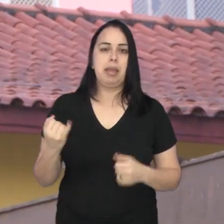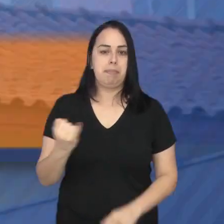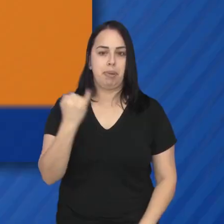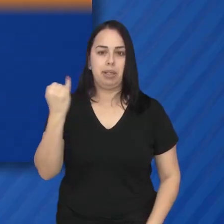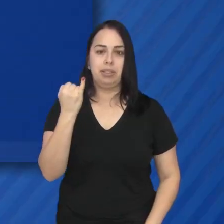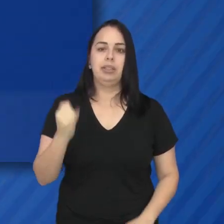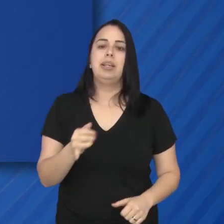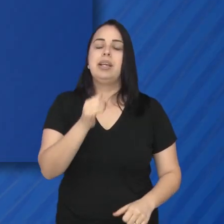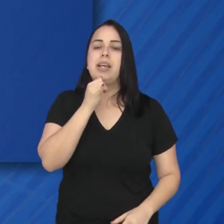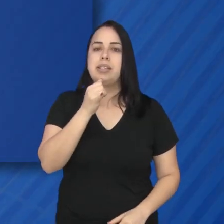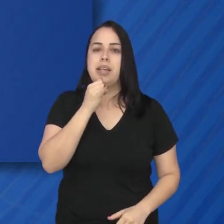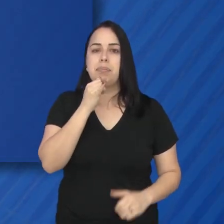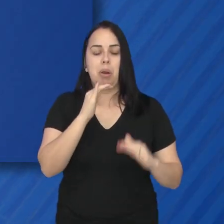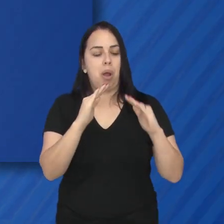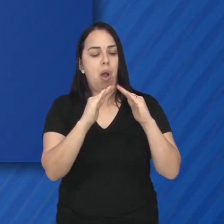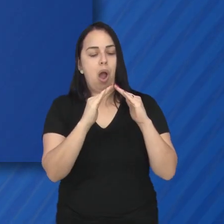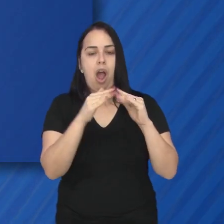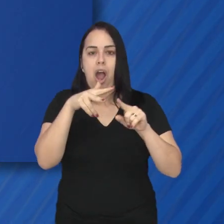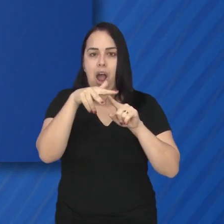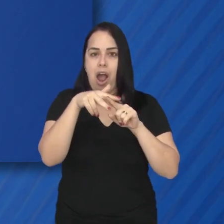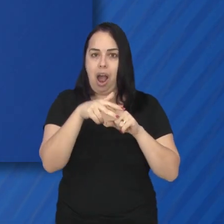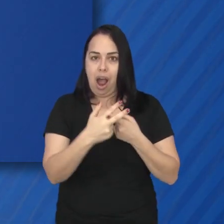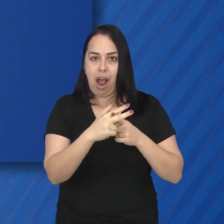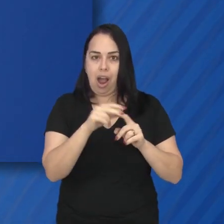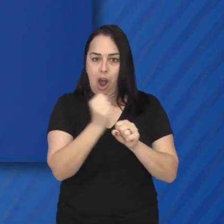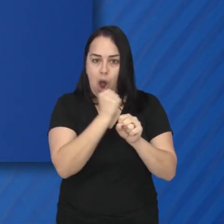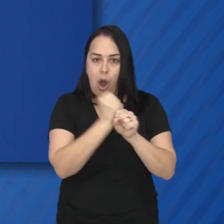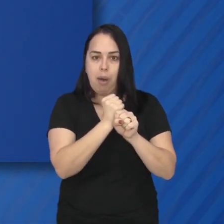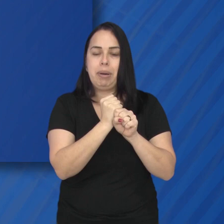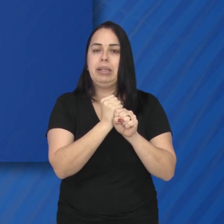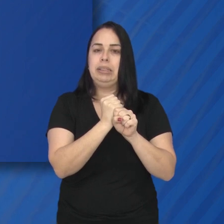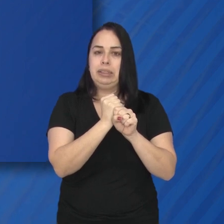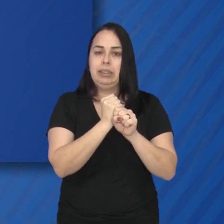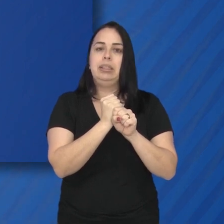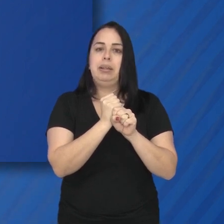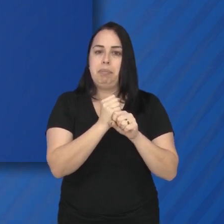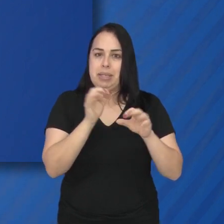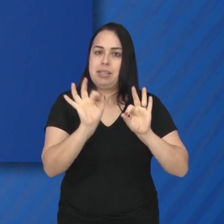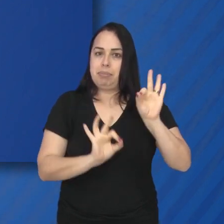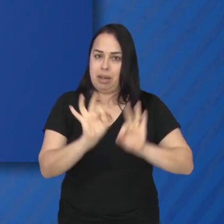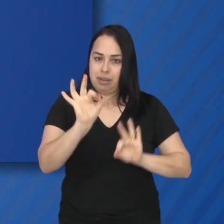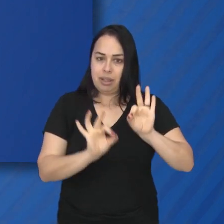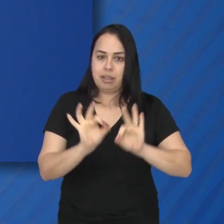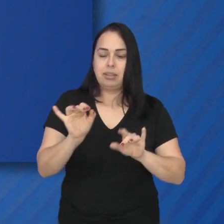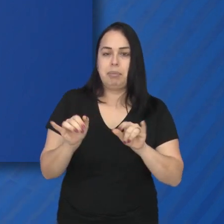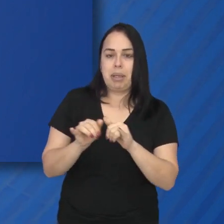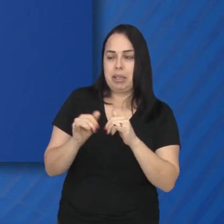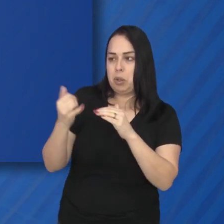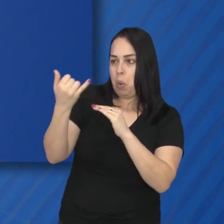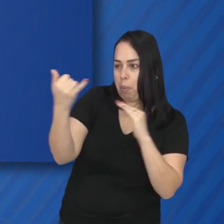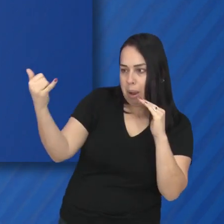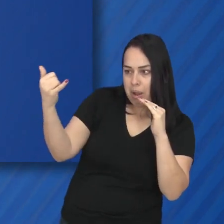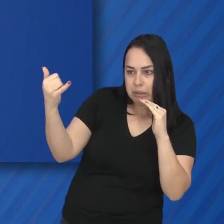indispensáveis, entre eles planejar a obra, atenção com a proximidade entre estruturas metálicas e fiações